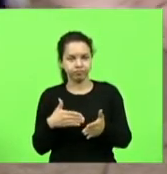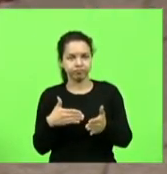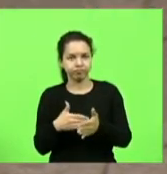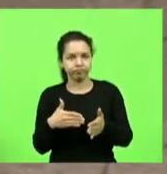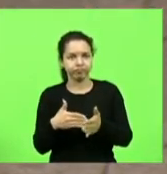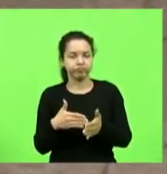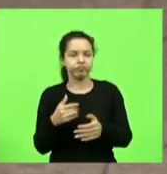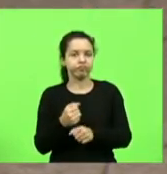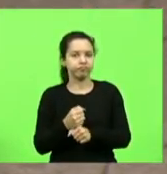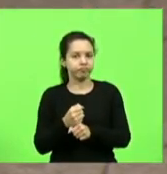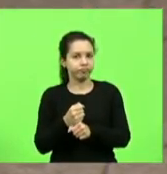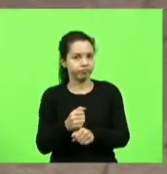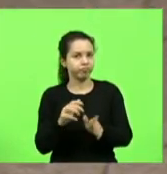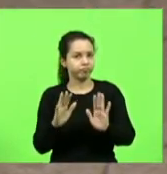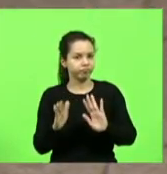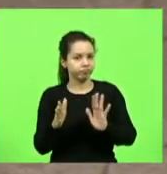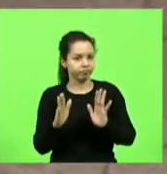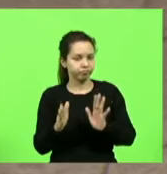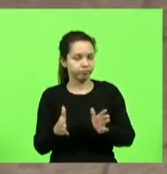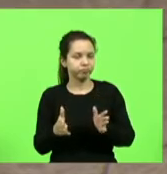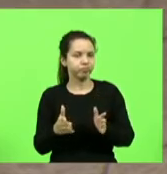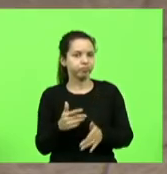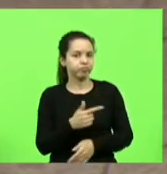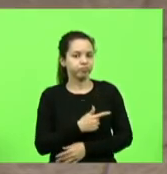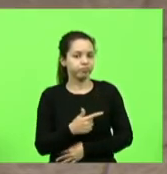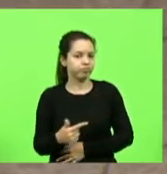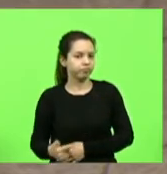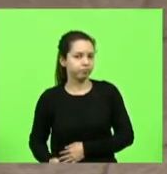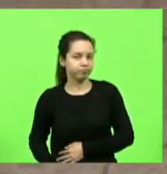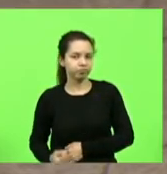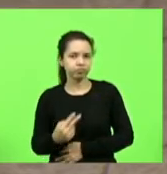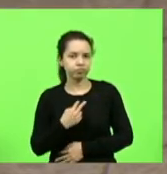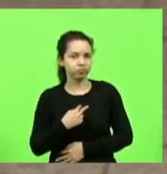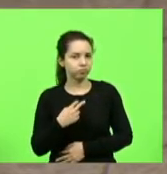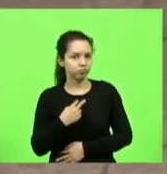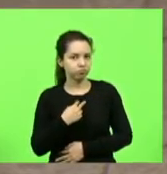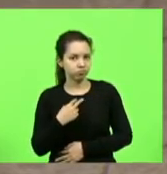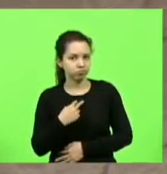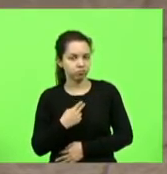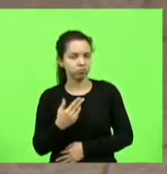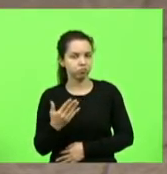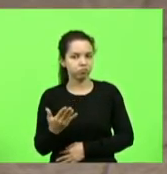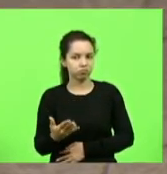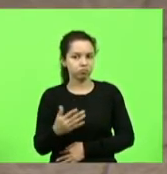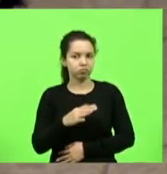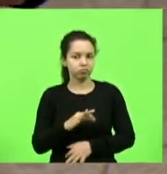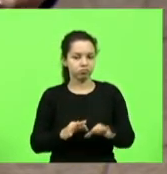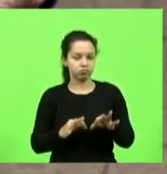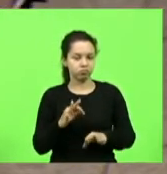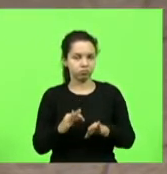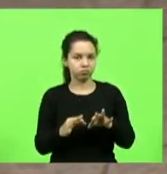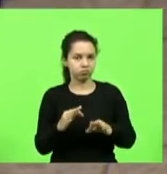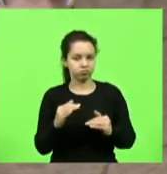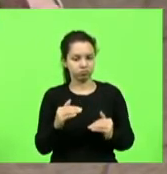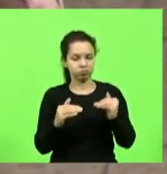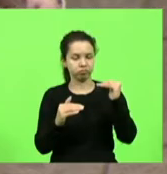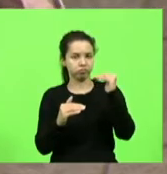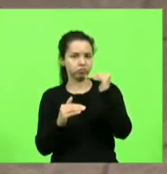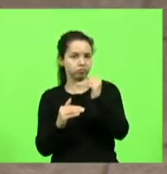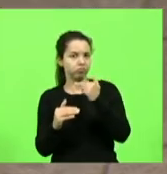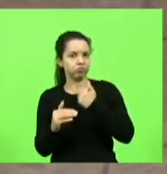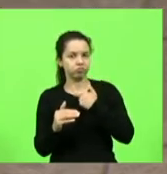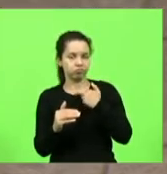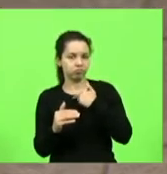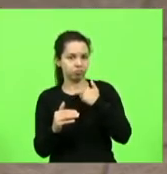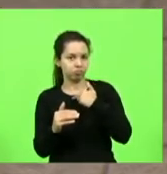na Justiça. Quer dizer, o governo não pode passar em cima da justiça. Está travado ali um problema entre a empresa e